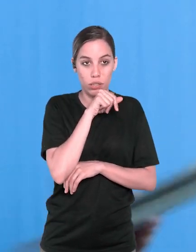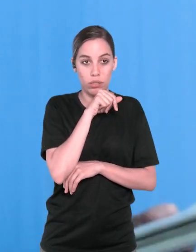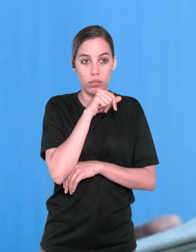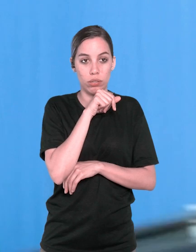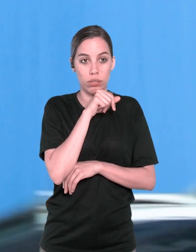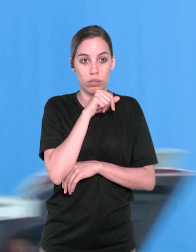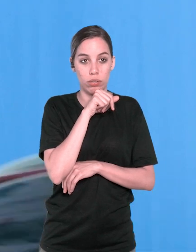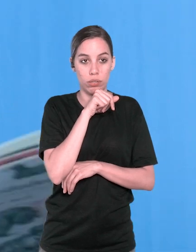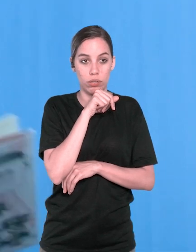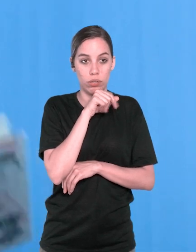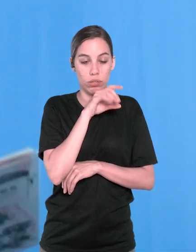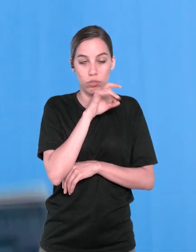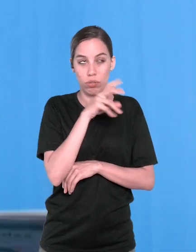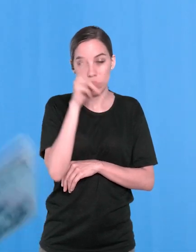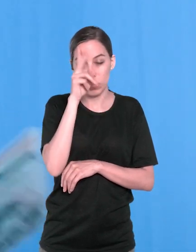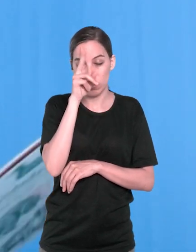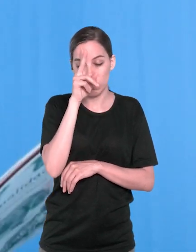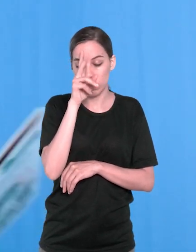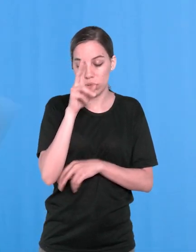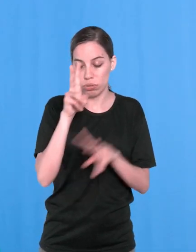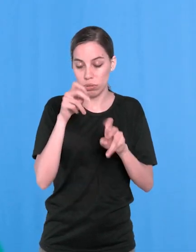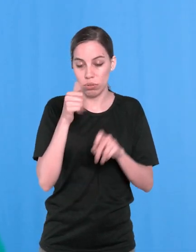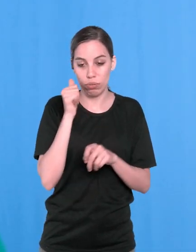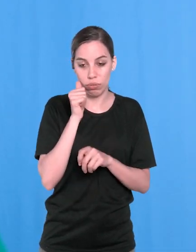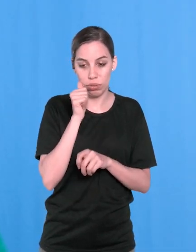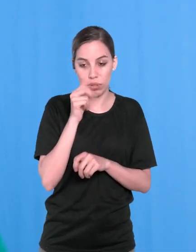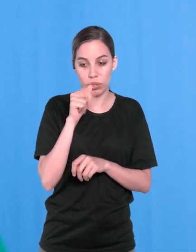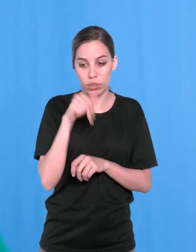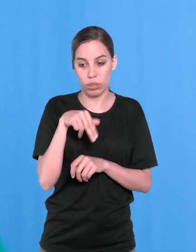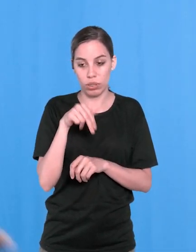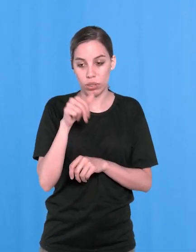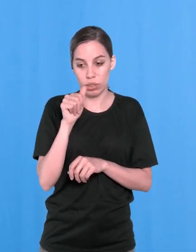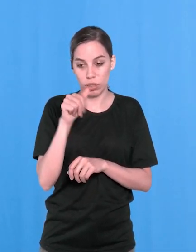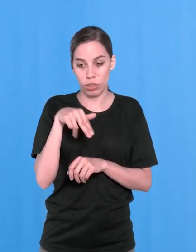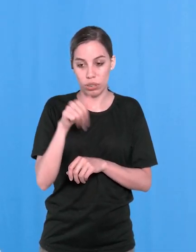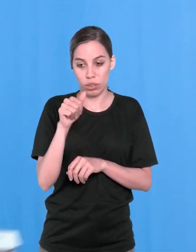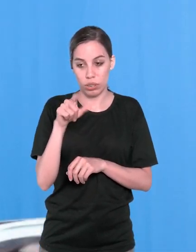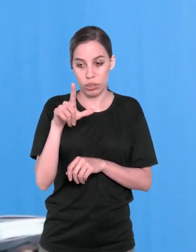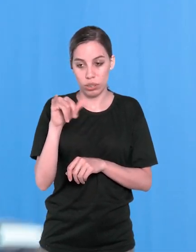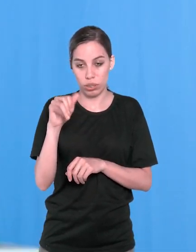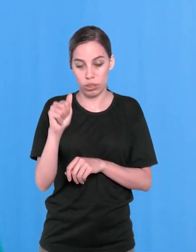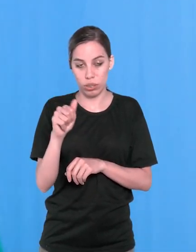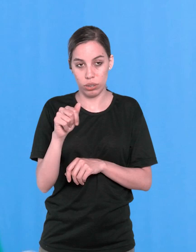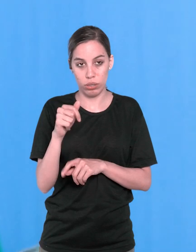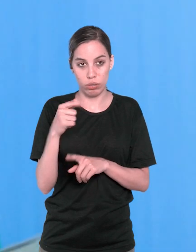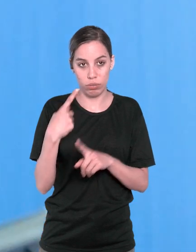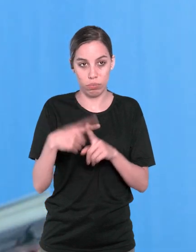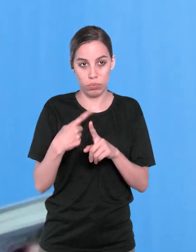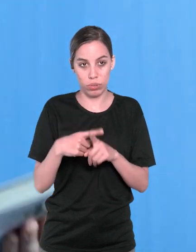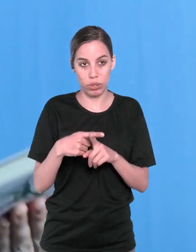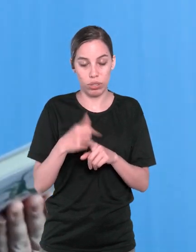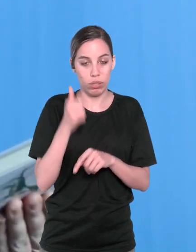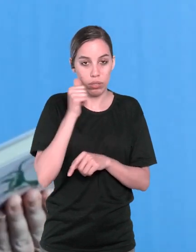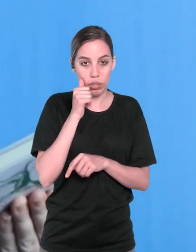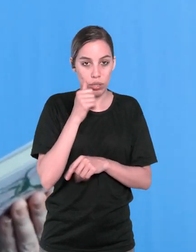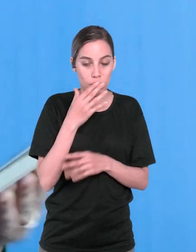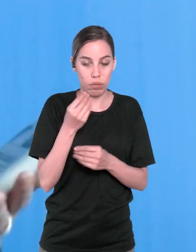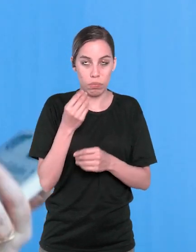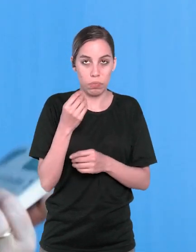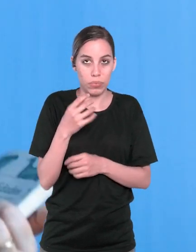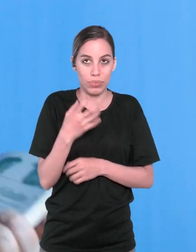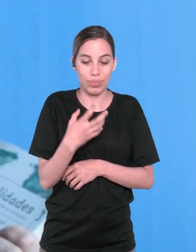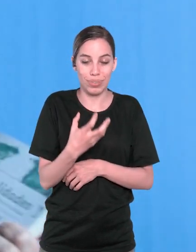Qual uma lembrança mesmo da Nélida, que foi uma parceira nossa aqui, uma escritora muito querida nacionalmente também, internacional,